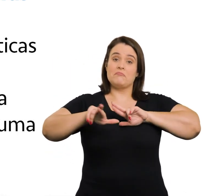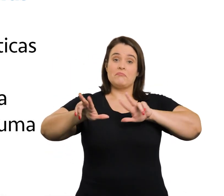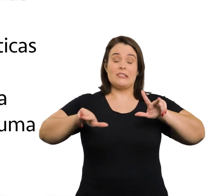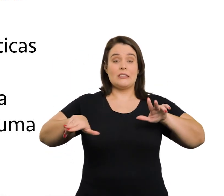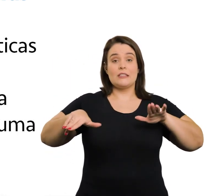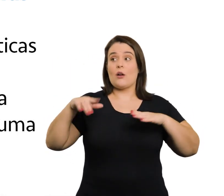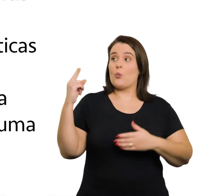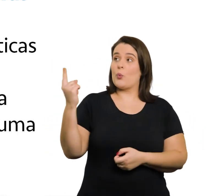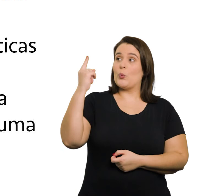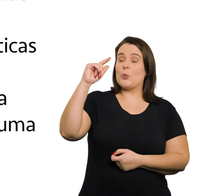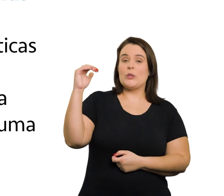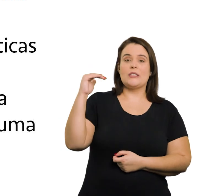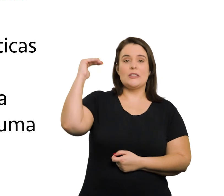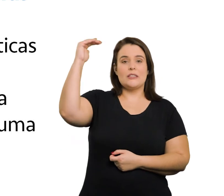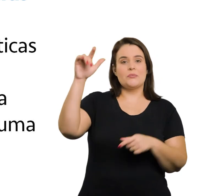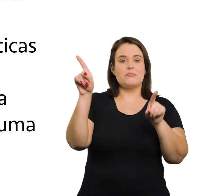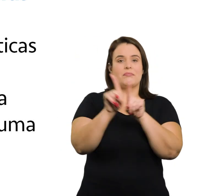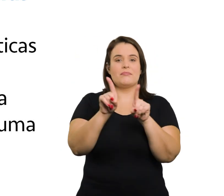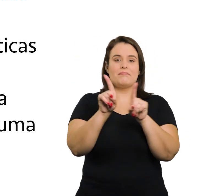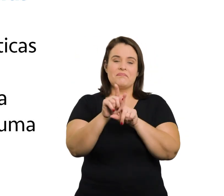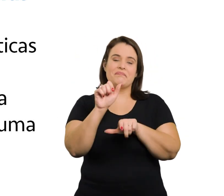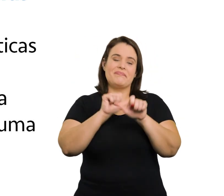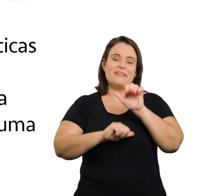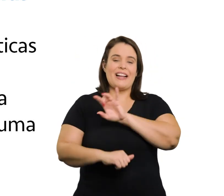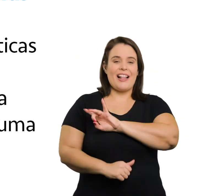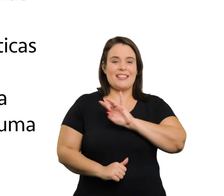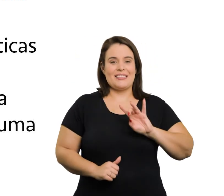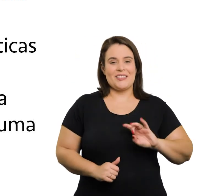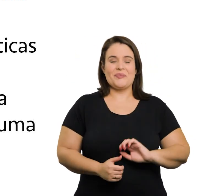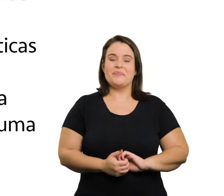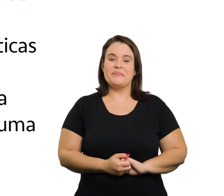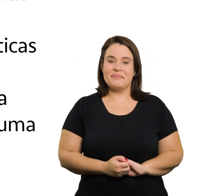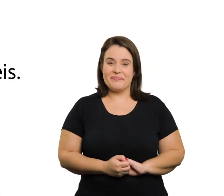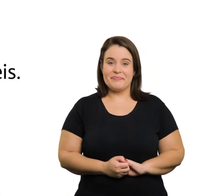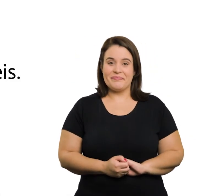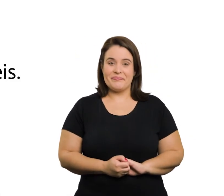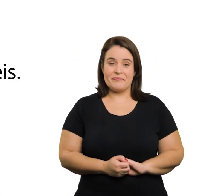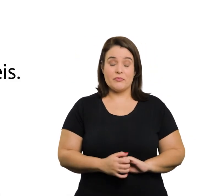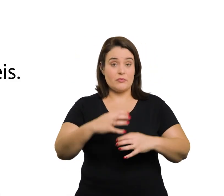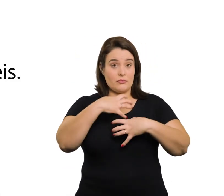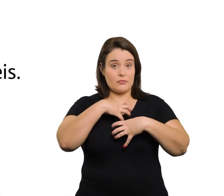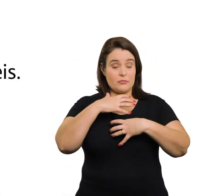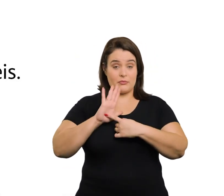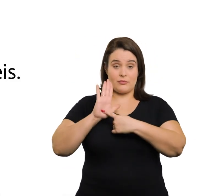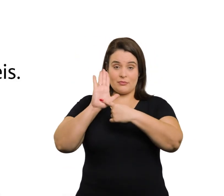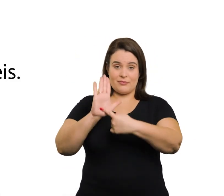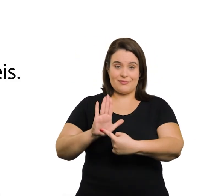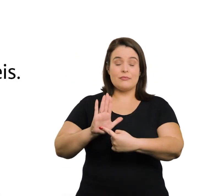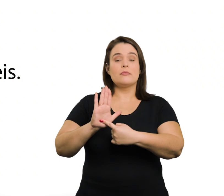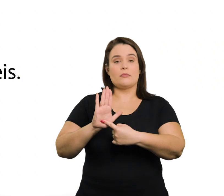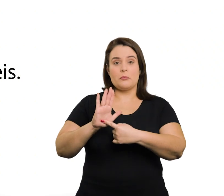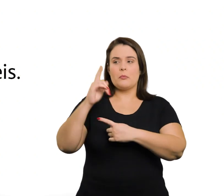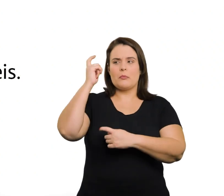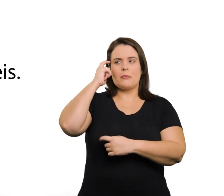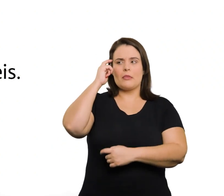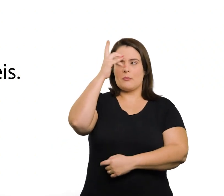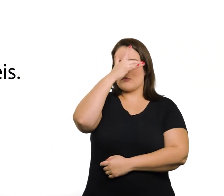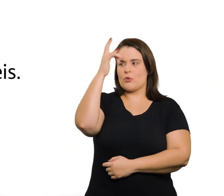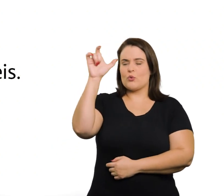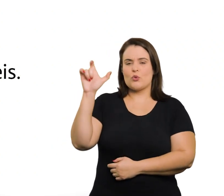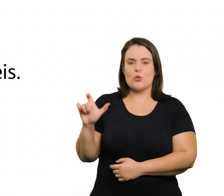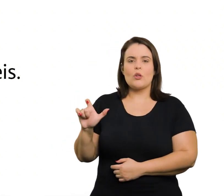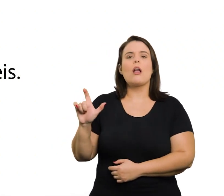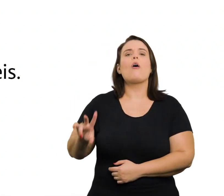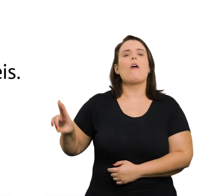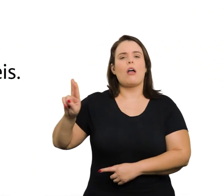alcance manual, podendo variar de acordo com a altura e a flexibilidade de cada uma delas. As medidas